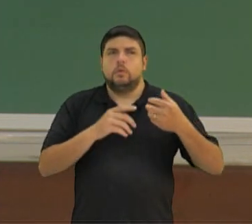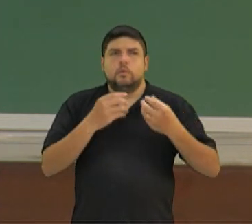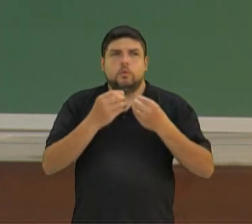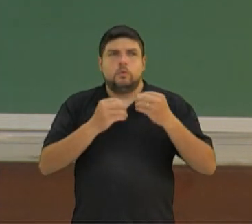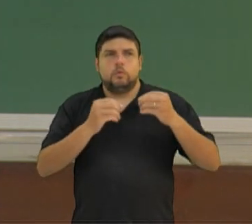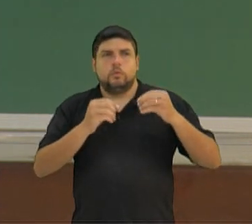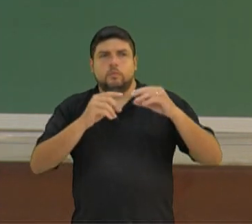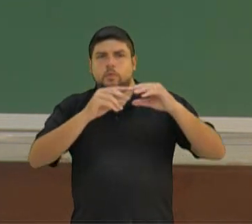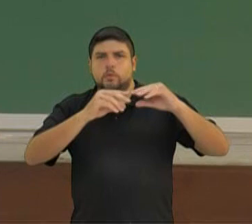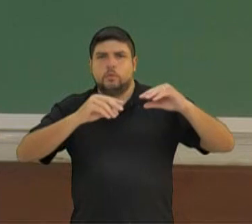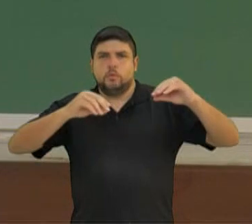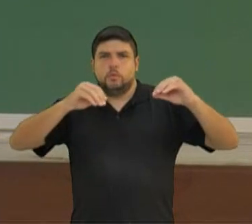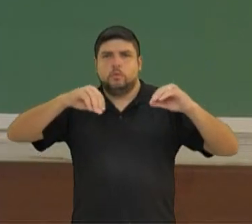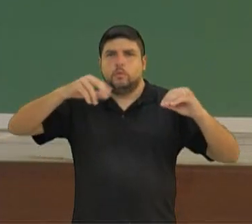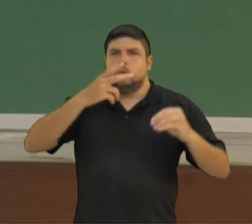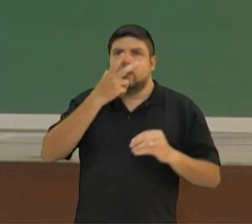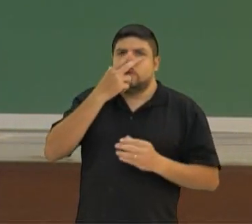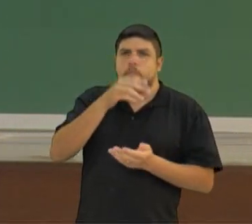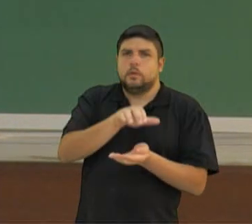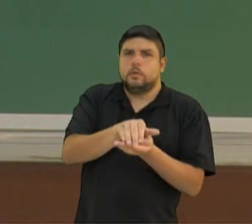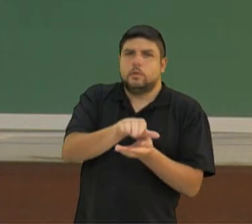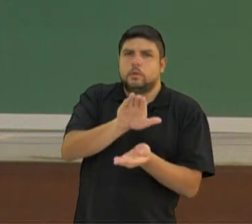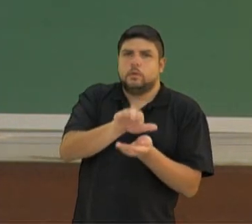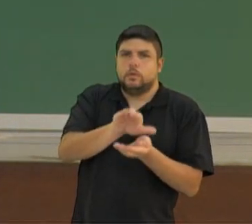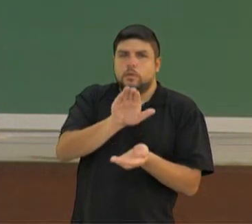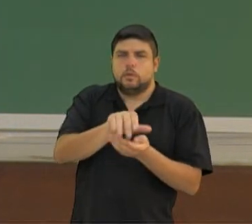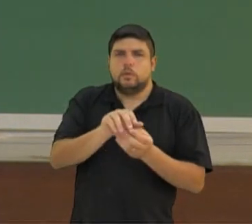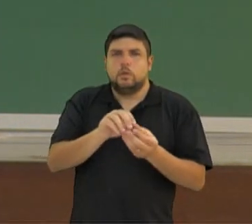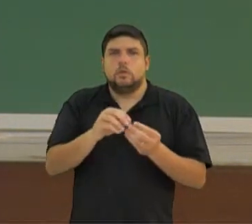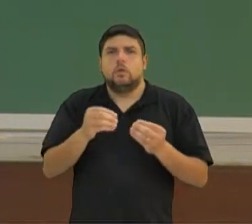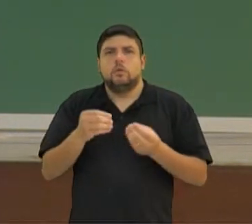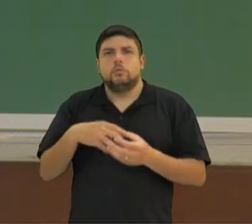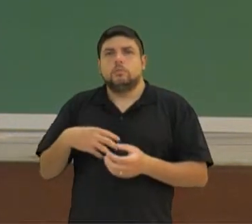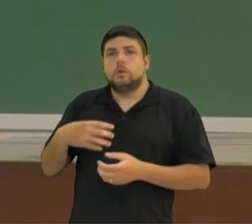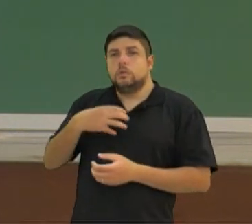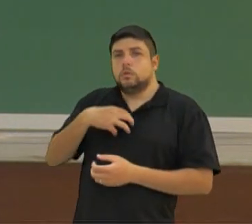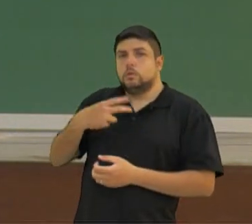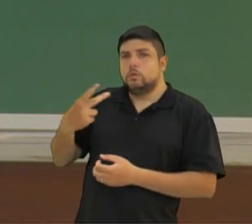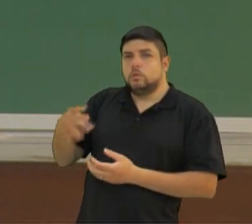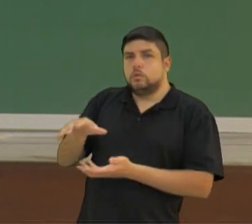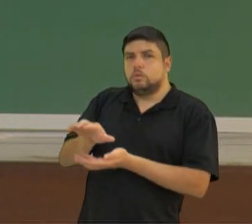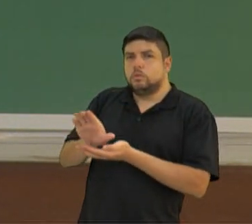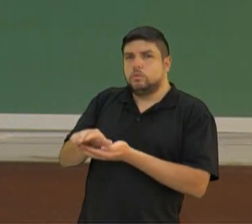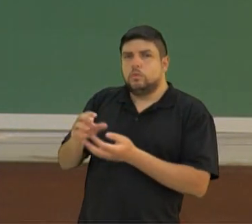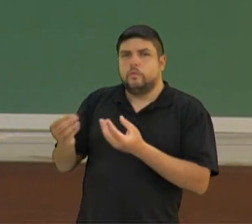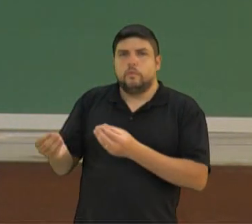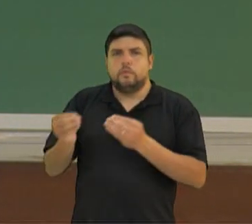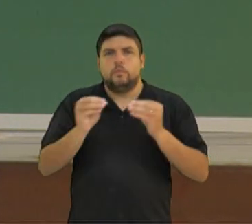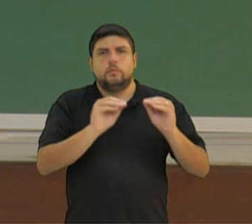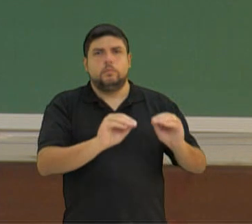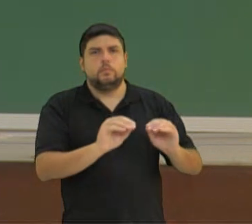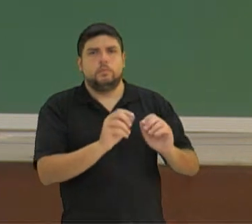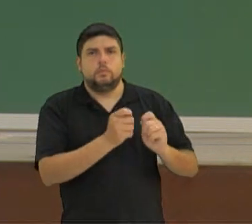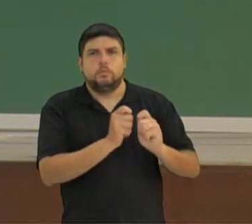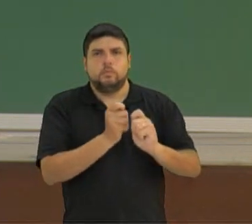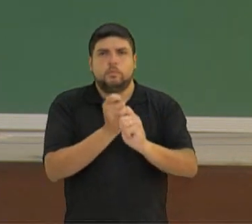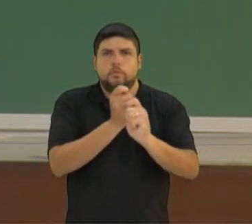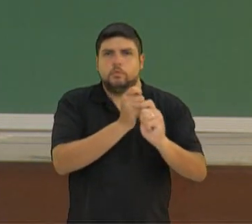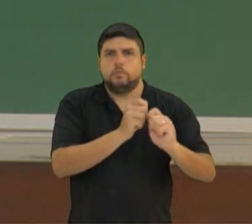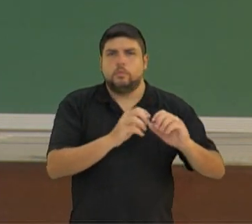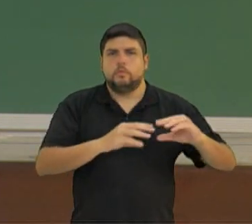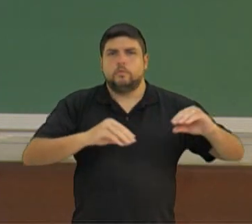jacaré, né? O estilo do animal eles colocavam nos seus vasos. O